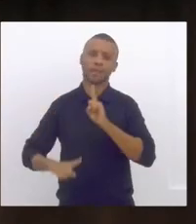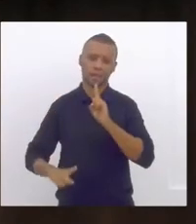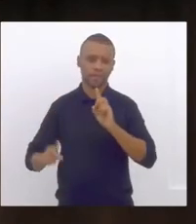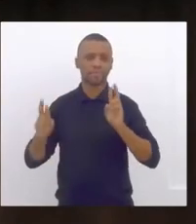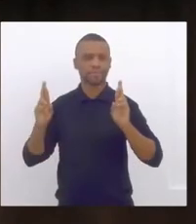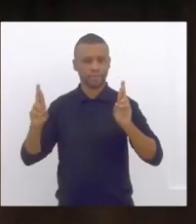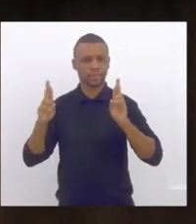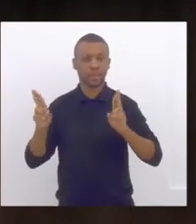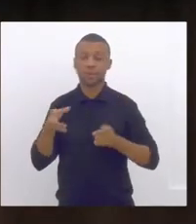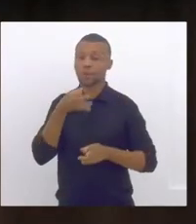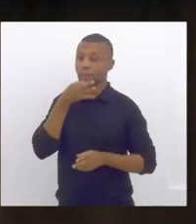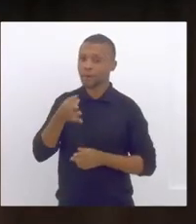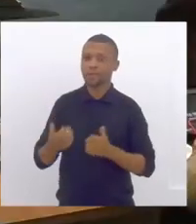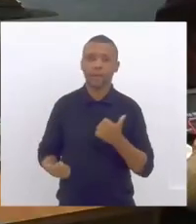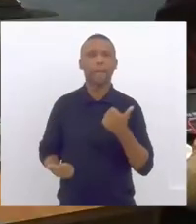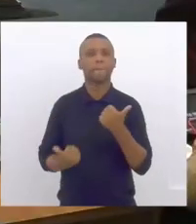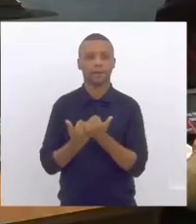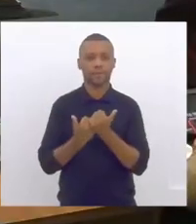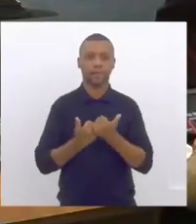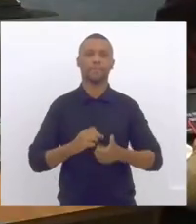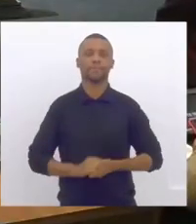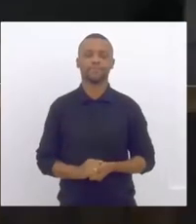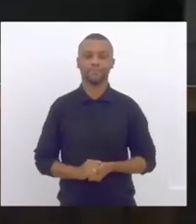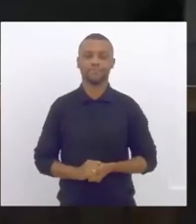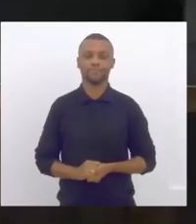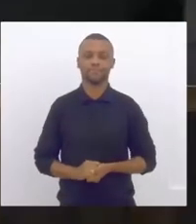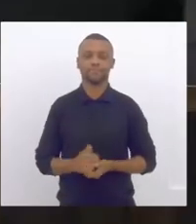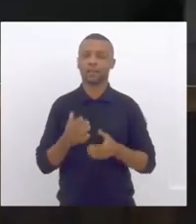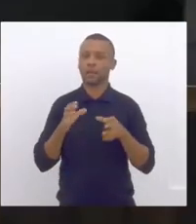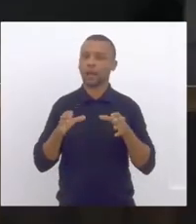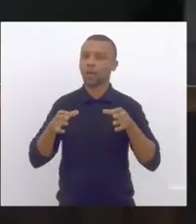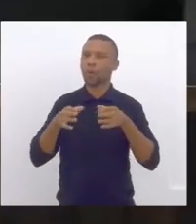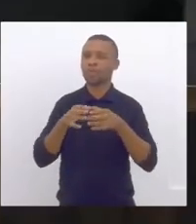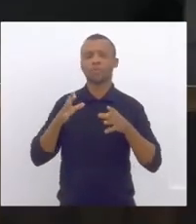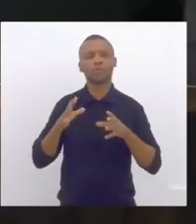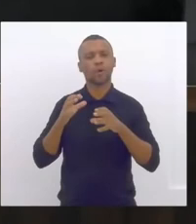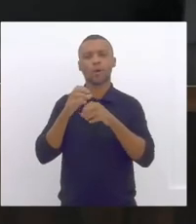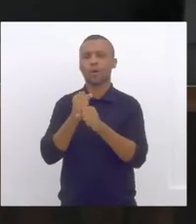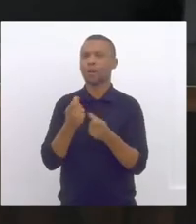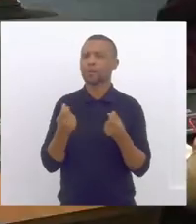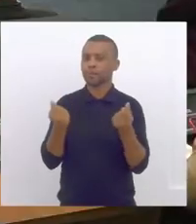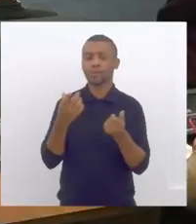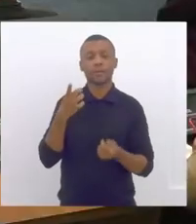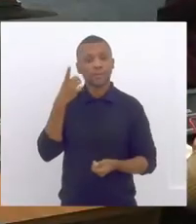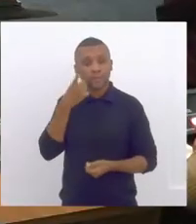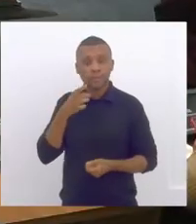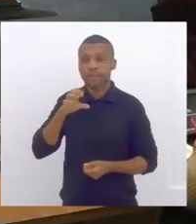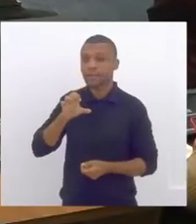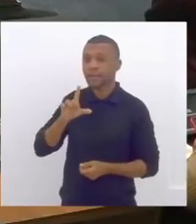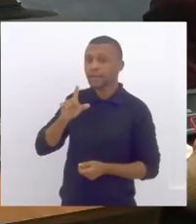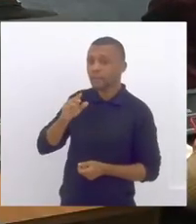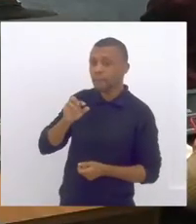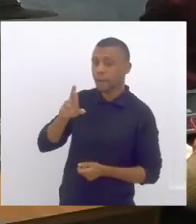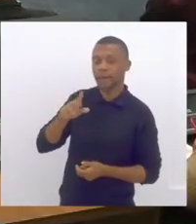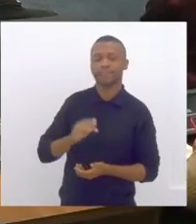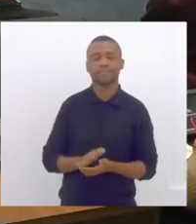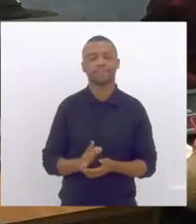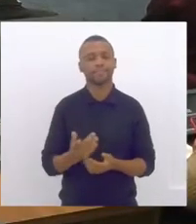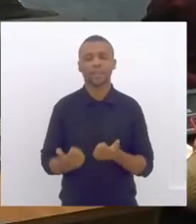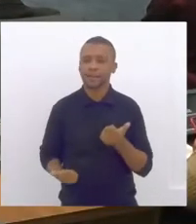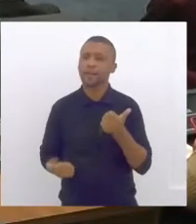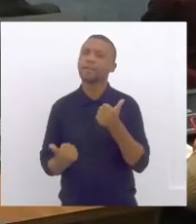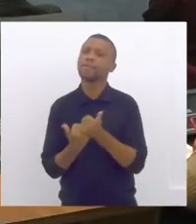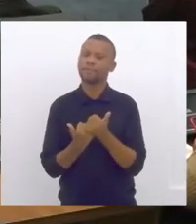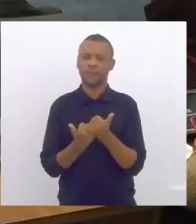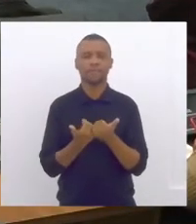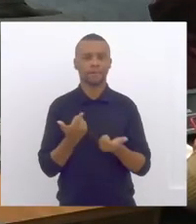diferente, o parecer é favorável. Pela Comissão de Orçamento, deputado Eliomar. Parecer favorável,